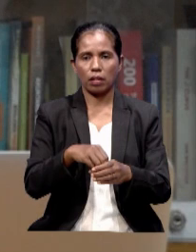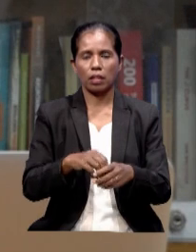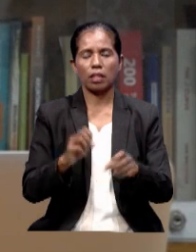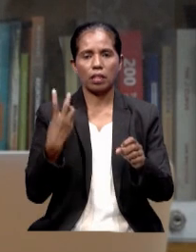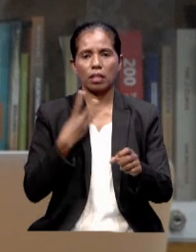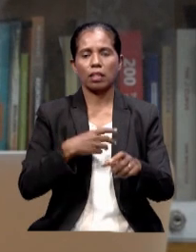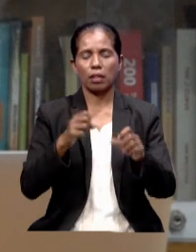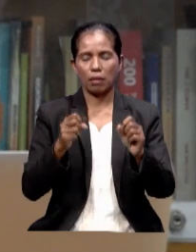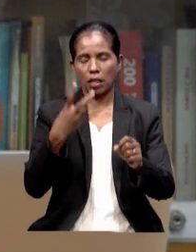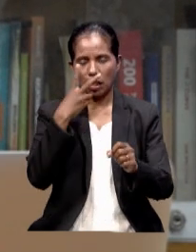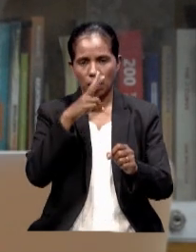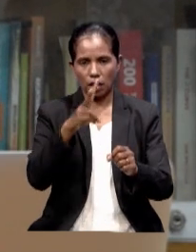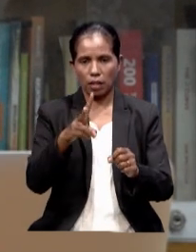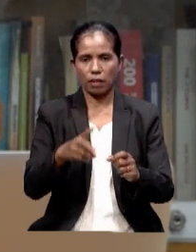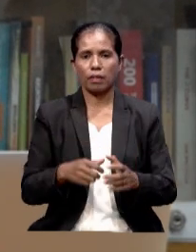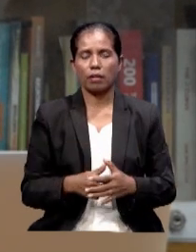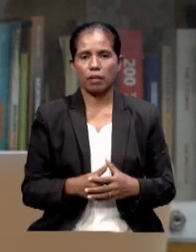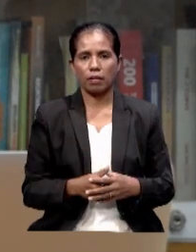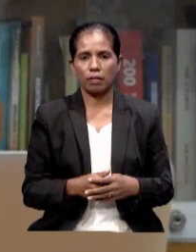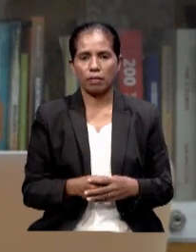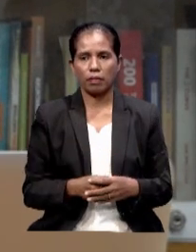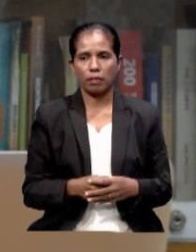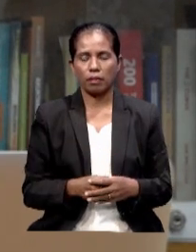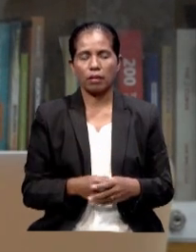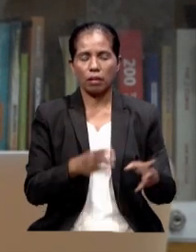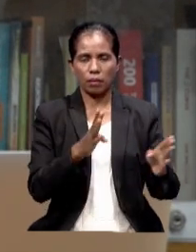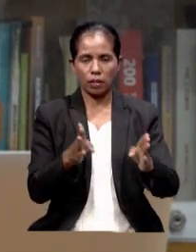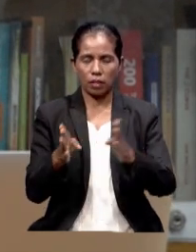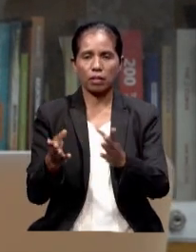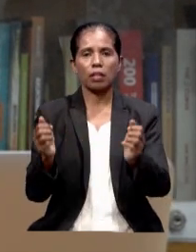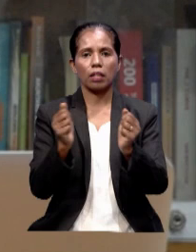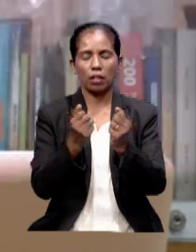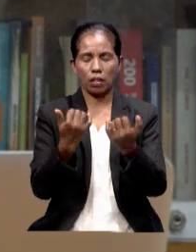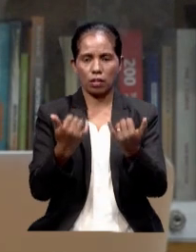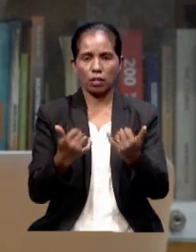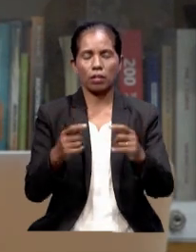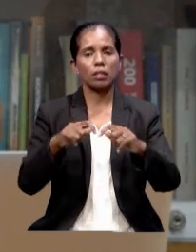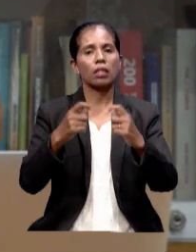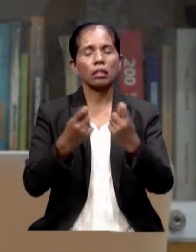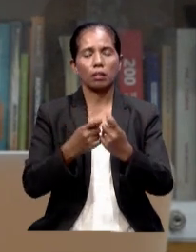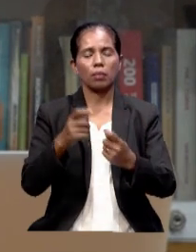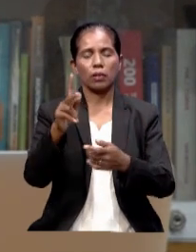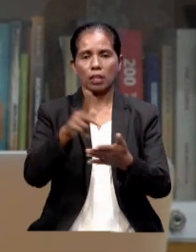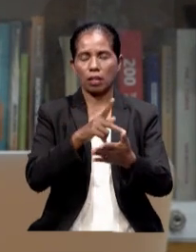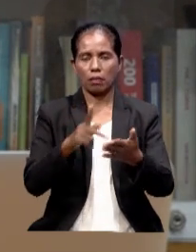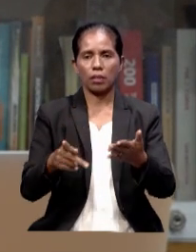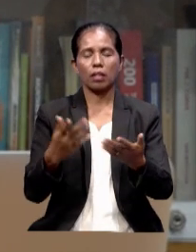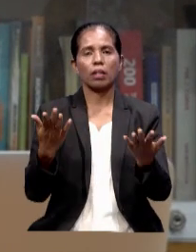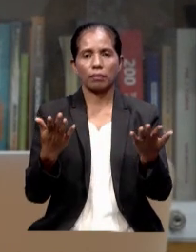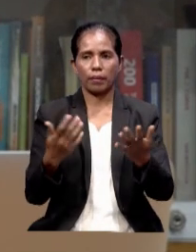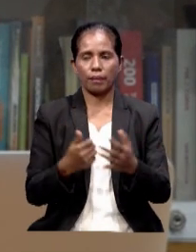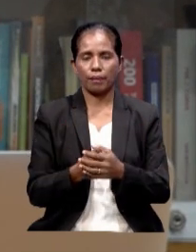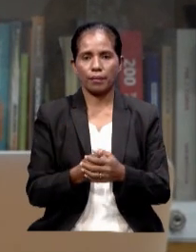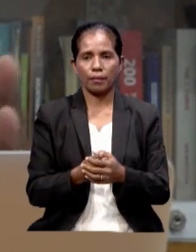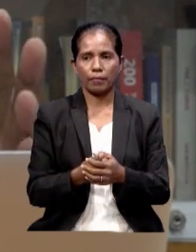hare kata de ita tu nene proses ira ne ho ho tipu krim ira nbe ne ma depende or sida hosi